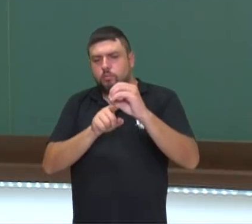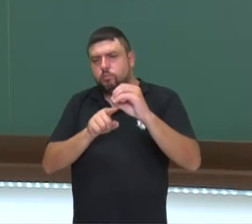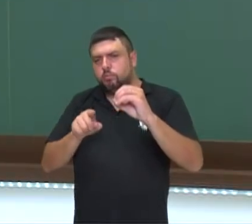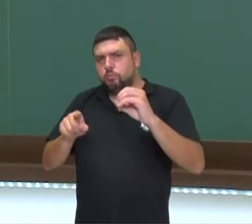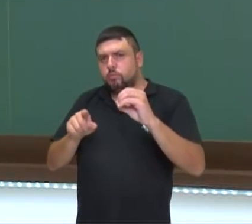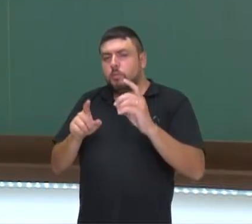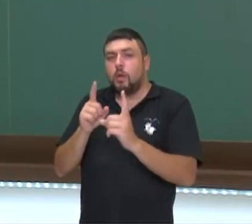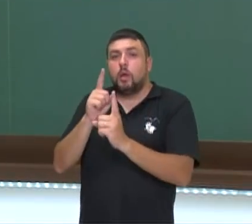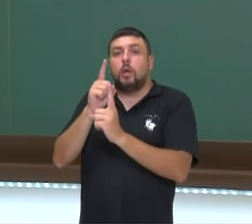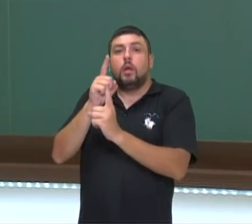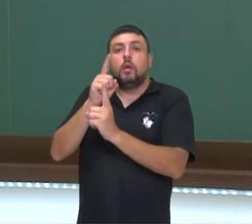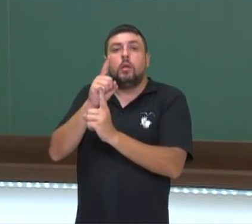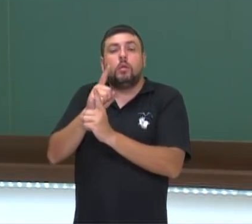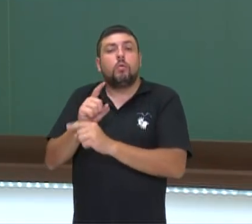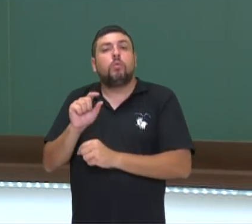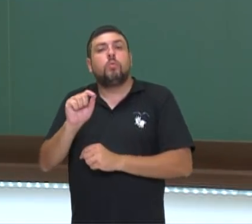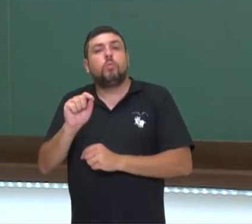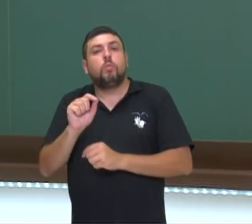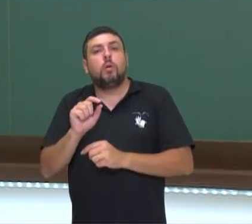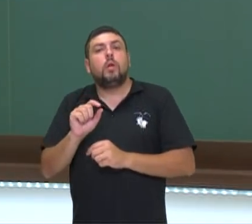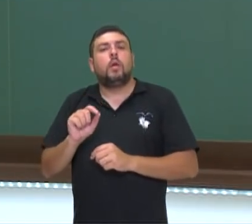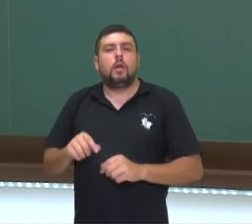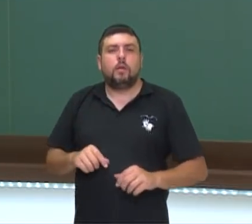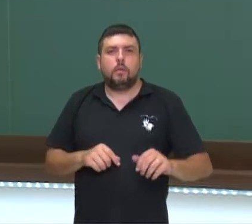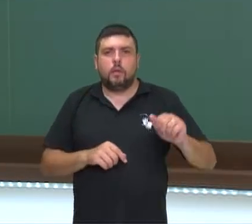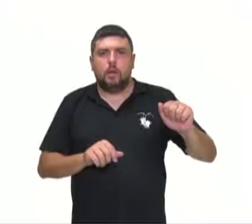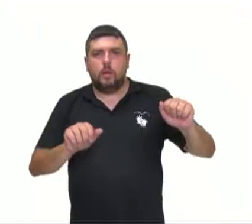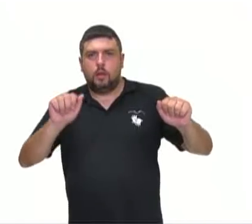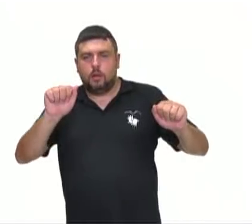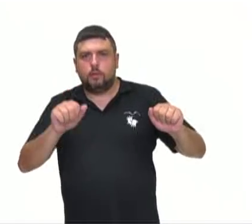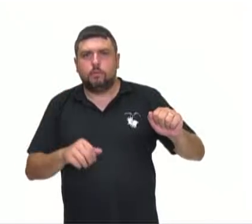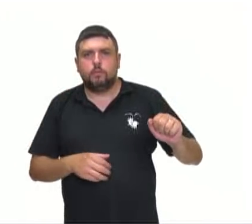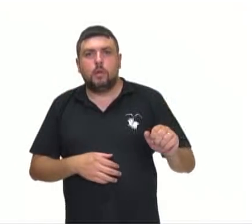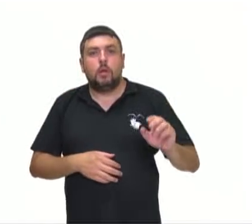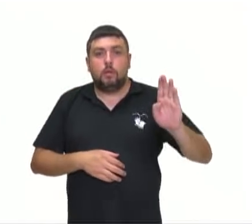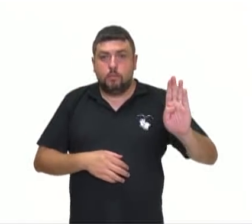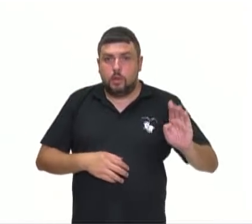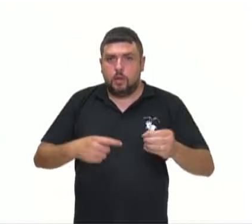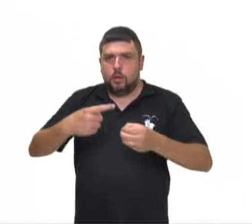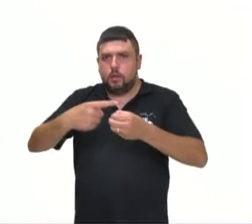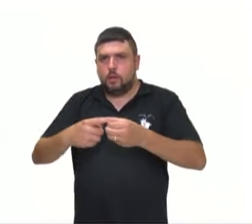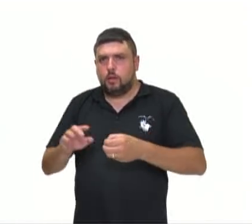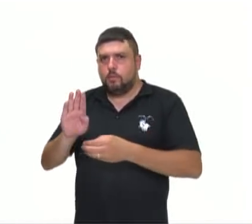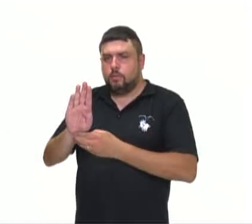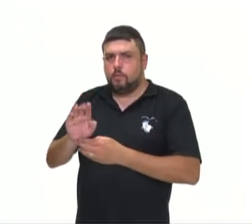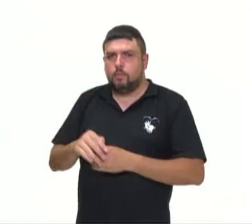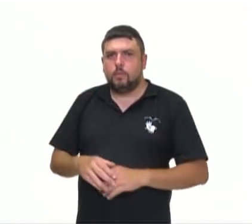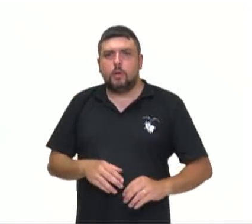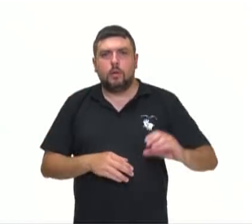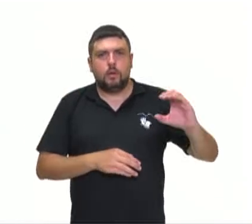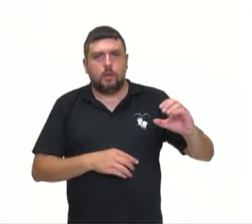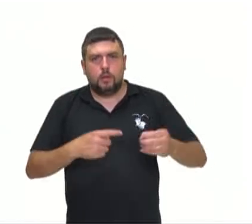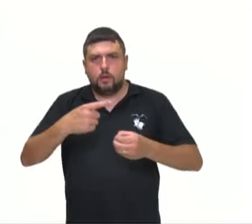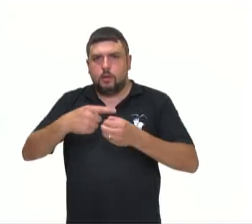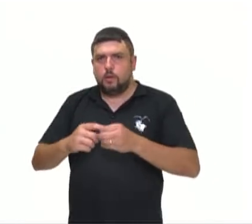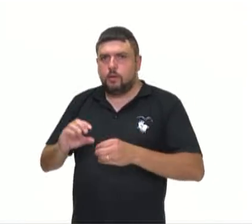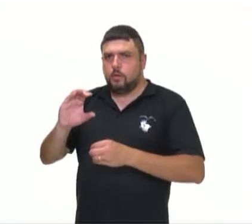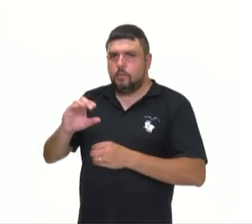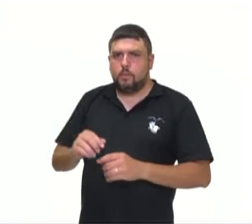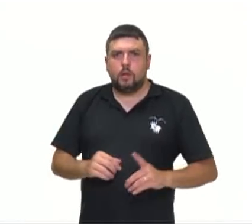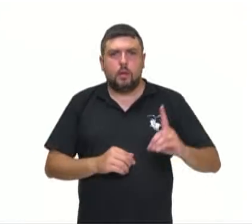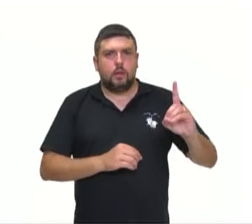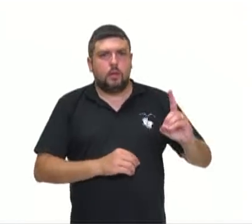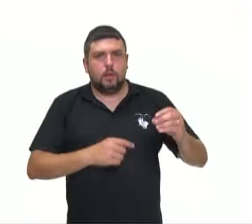valor correspondente da cidade A. Letra B, da cidade B, letra C, da cidade C, letra D,